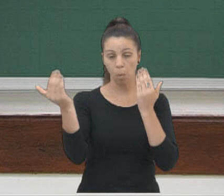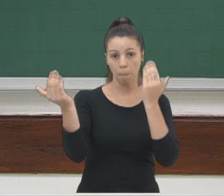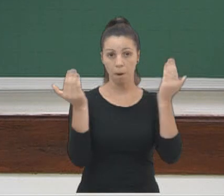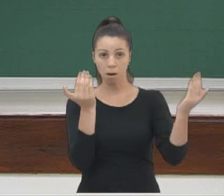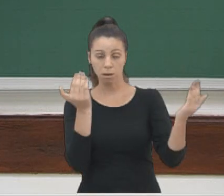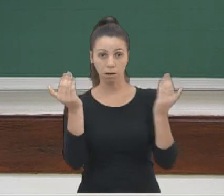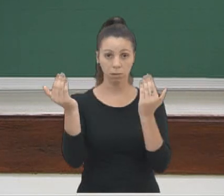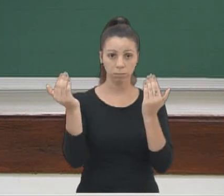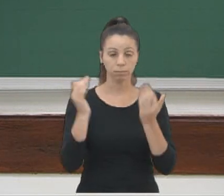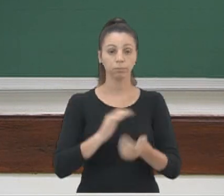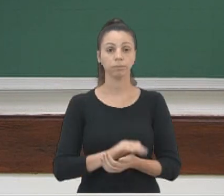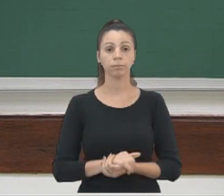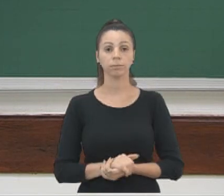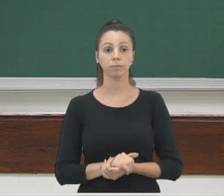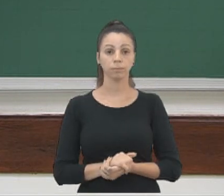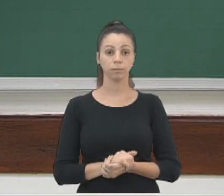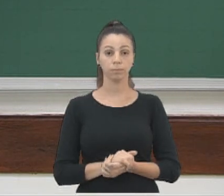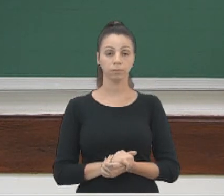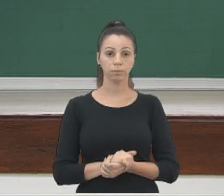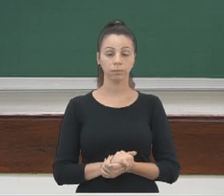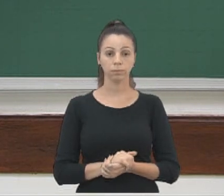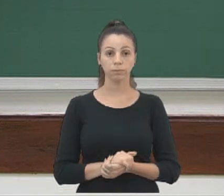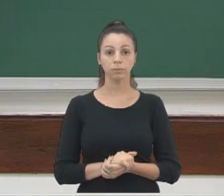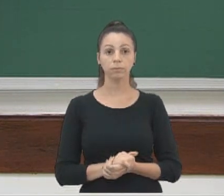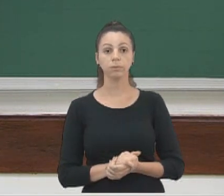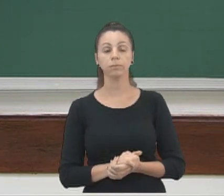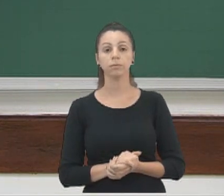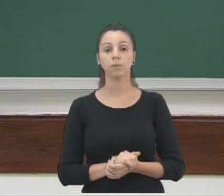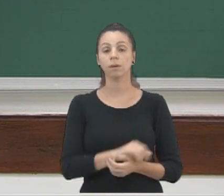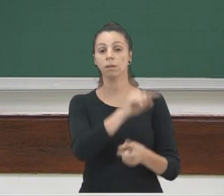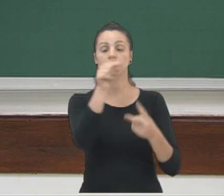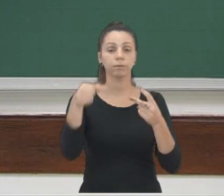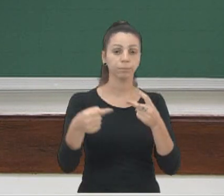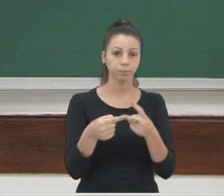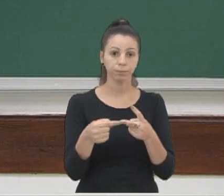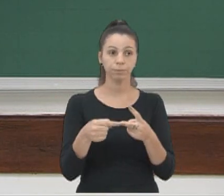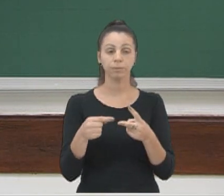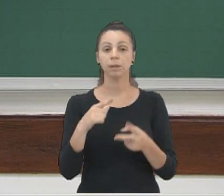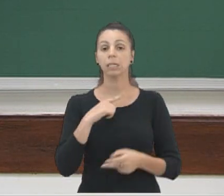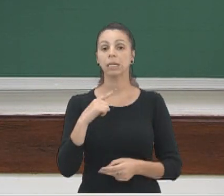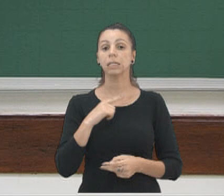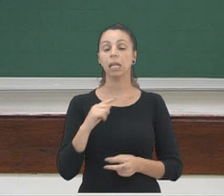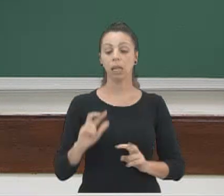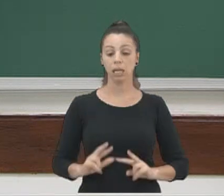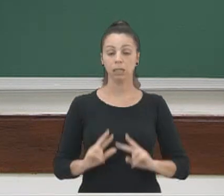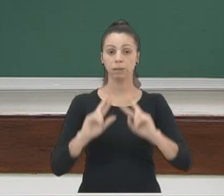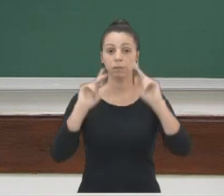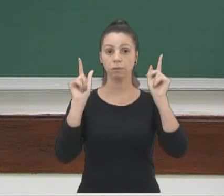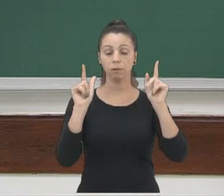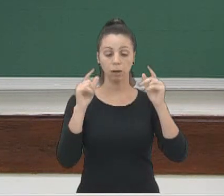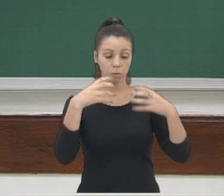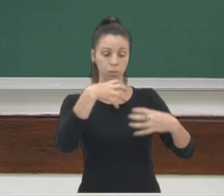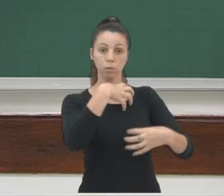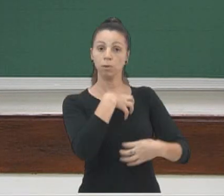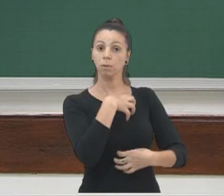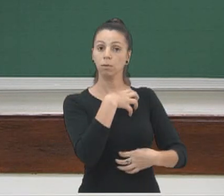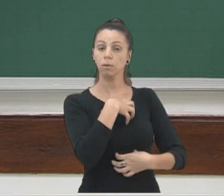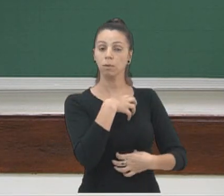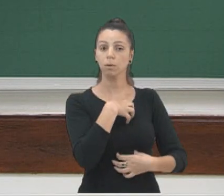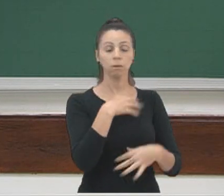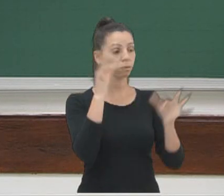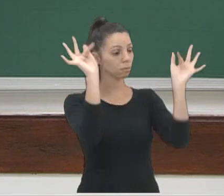é diferente ou não? Em quais aspectos? E segundo, se tem alguma diferença no seu modo de ver